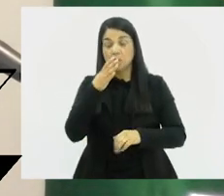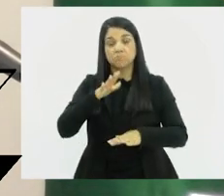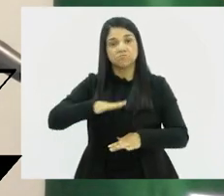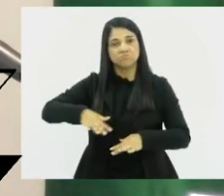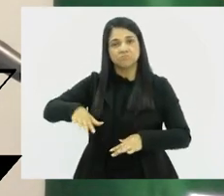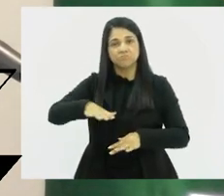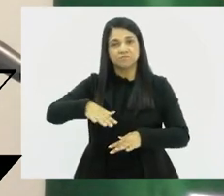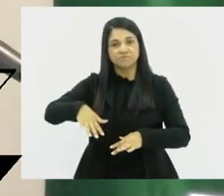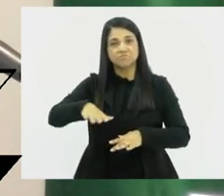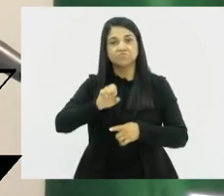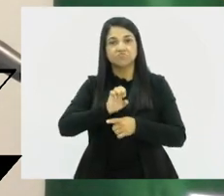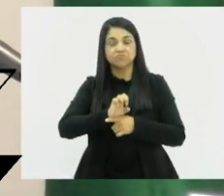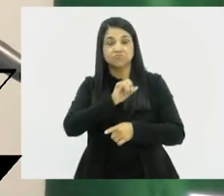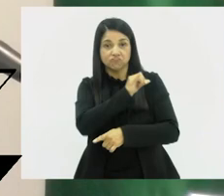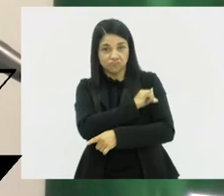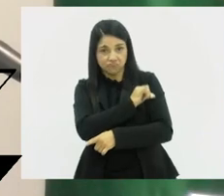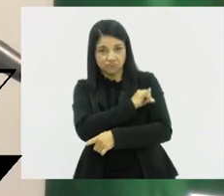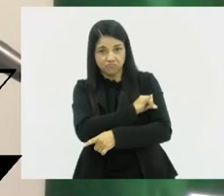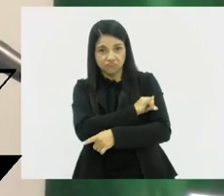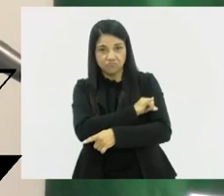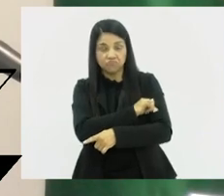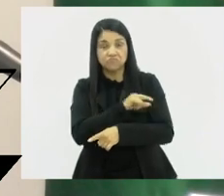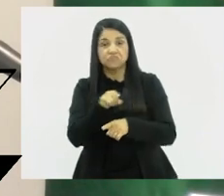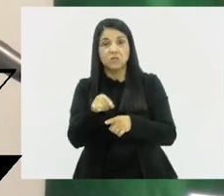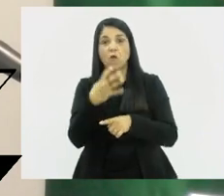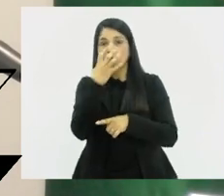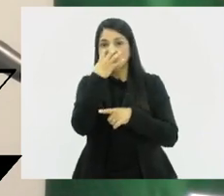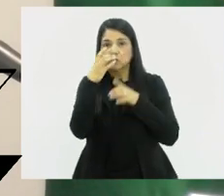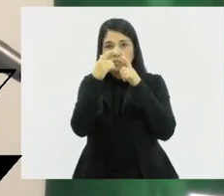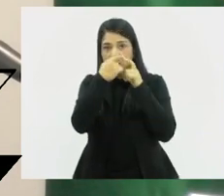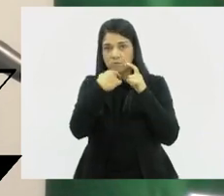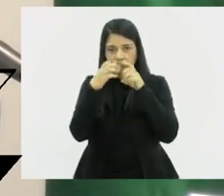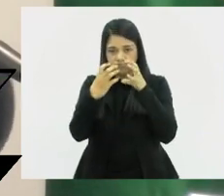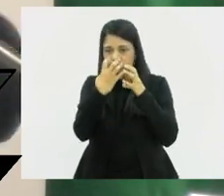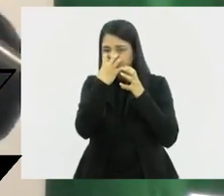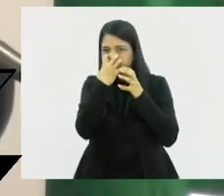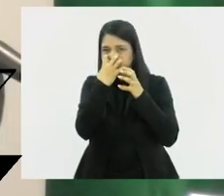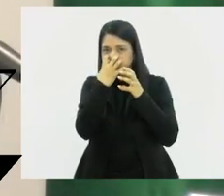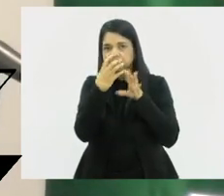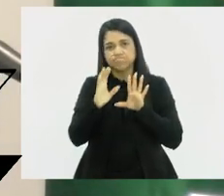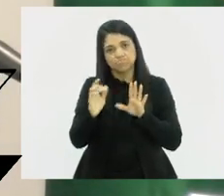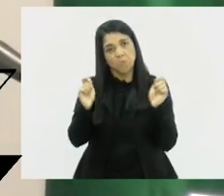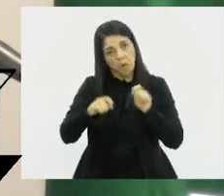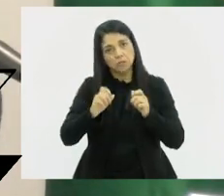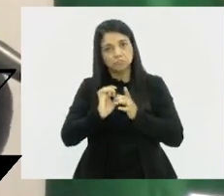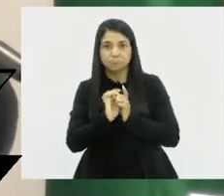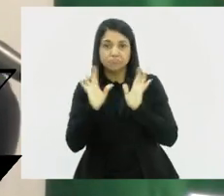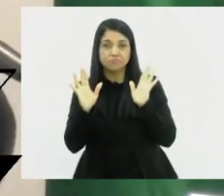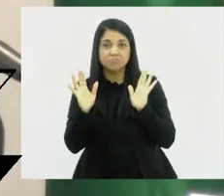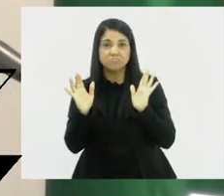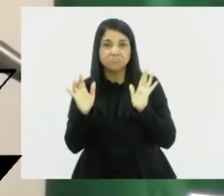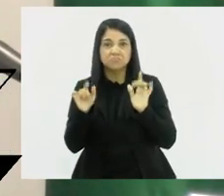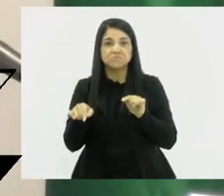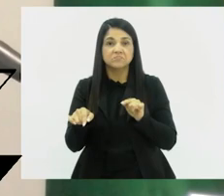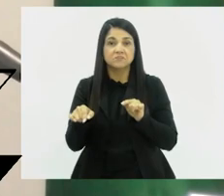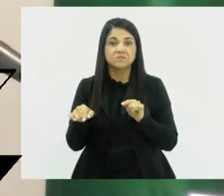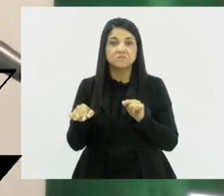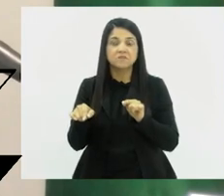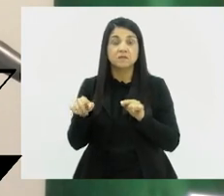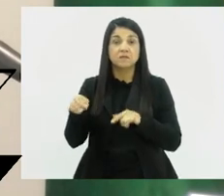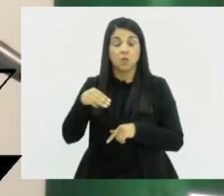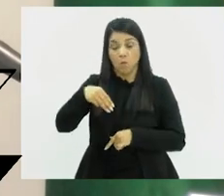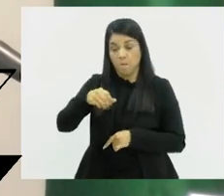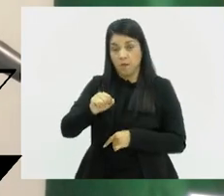municipais da cidade do estado do Rio de Janeiro, desde que ele esteja com o focinheiro. Então, o que o nosso querido Major